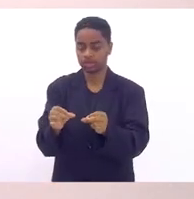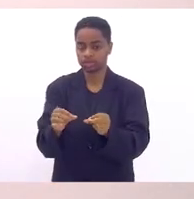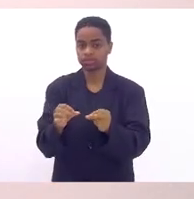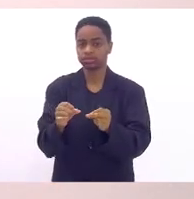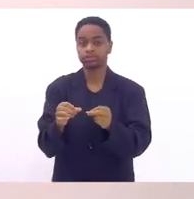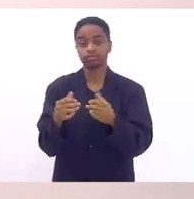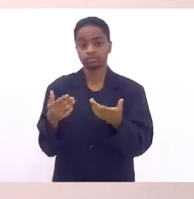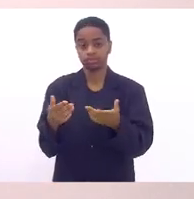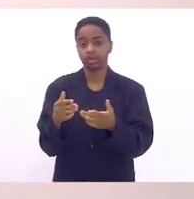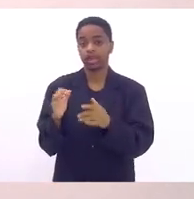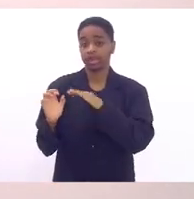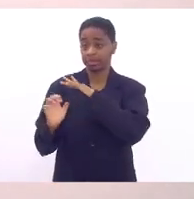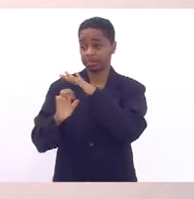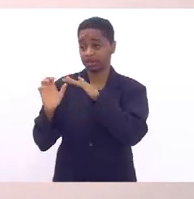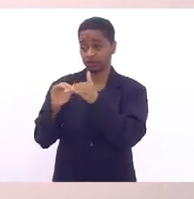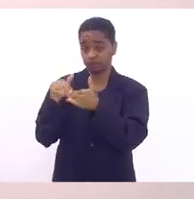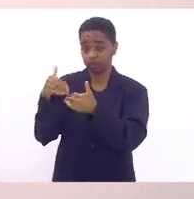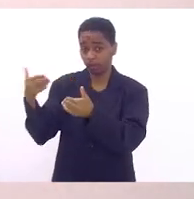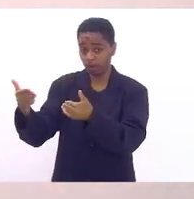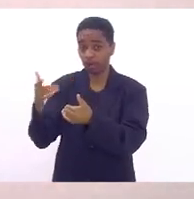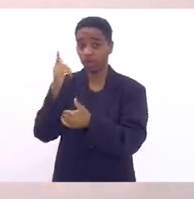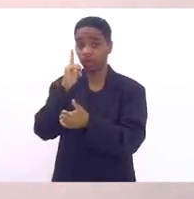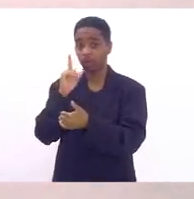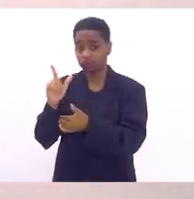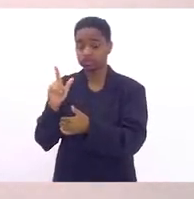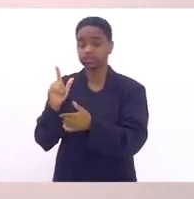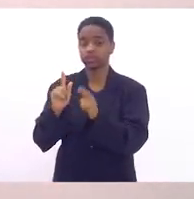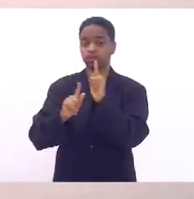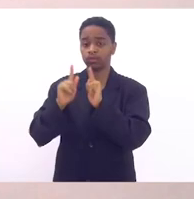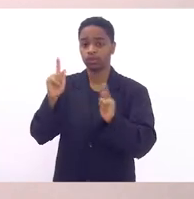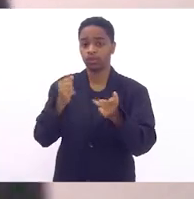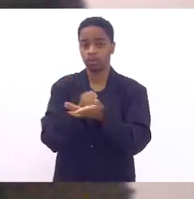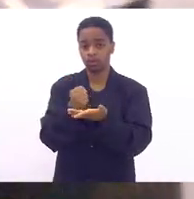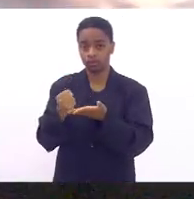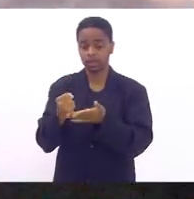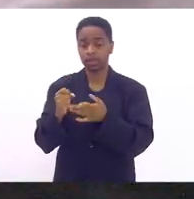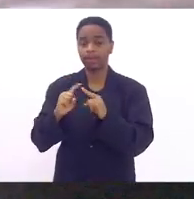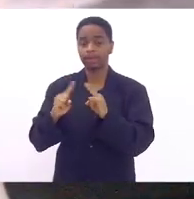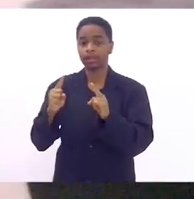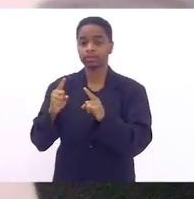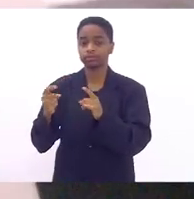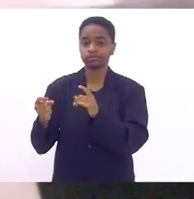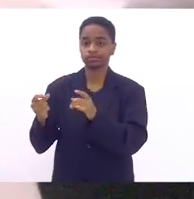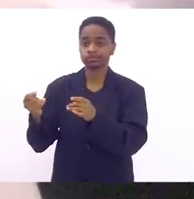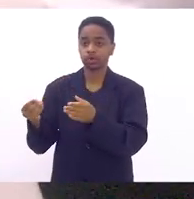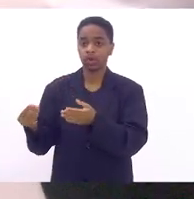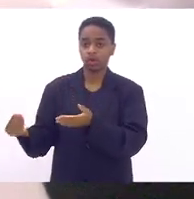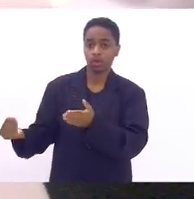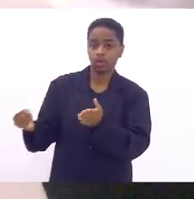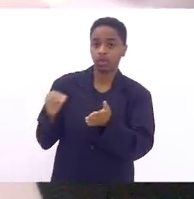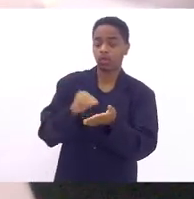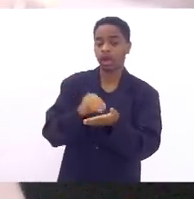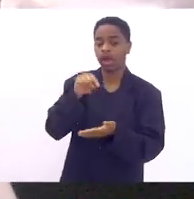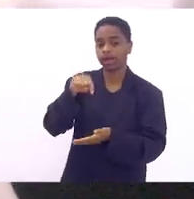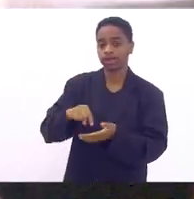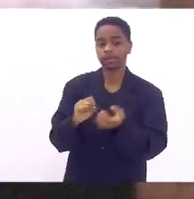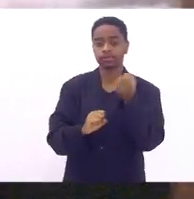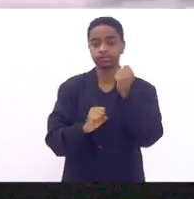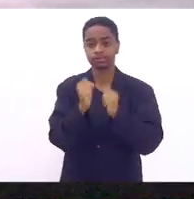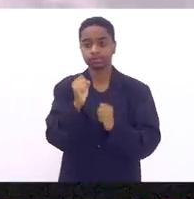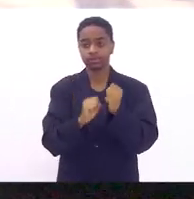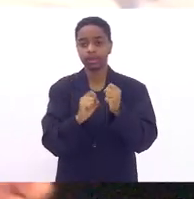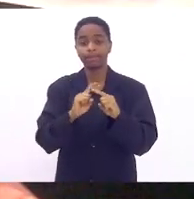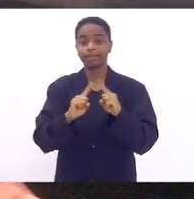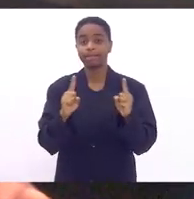indústria de Fora ganhou o o processo licitatório quando ela colocou a indústria aqui para para produzir os os aceleradores se